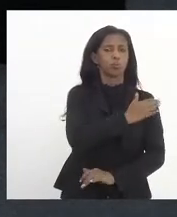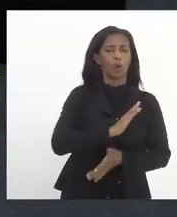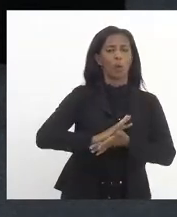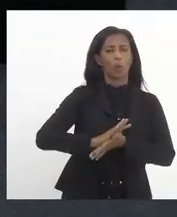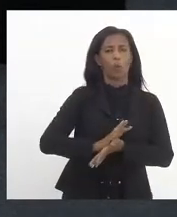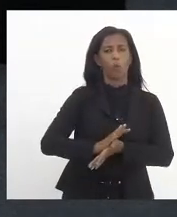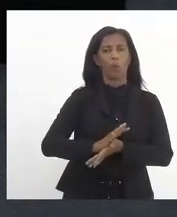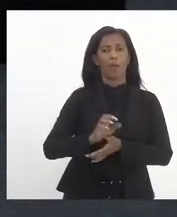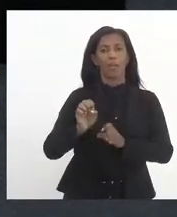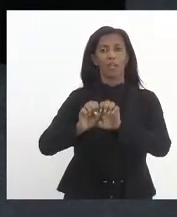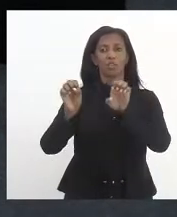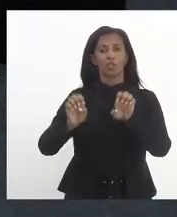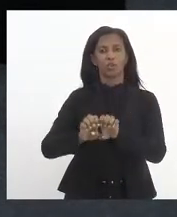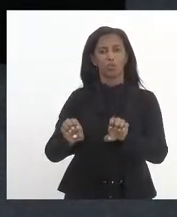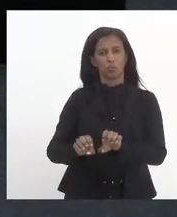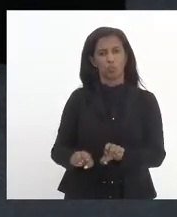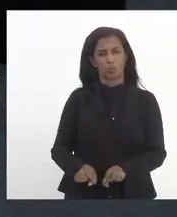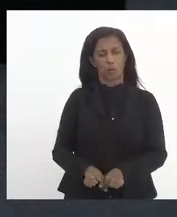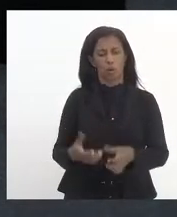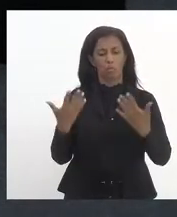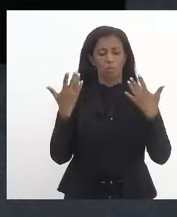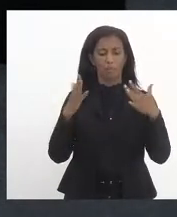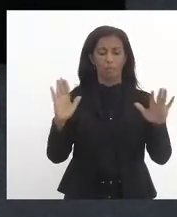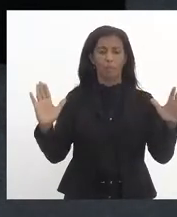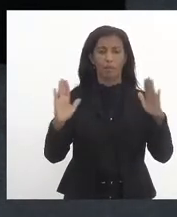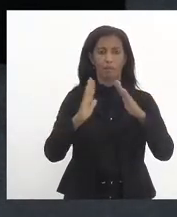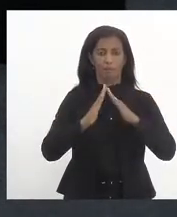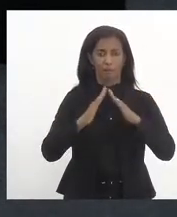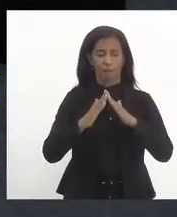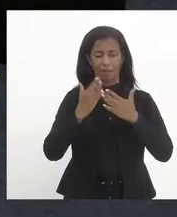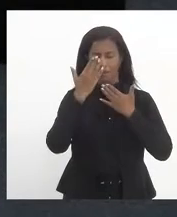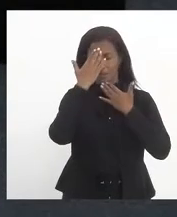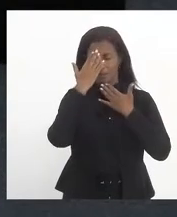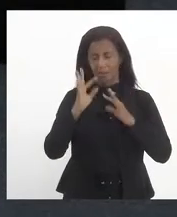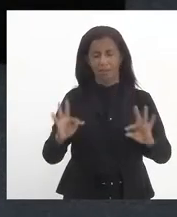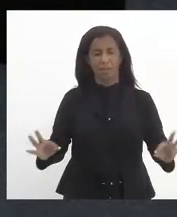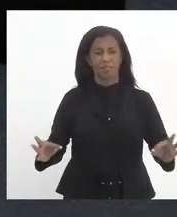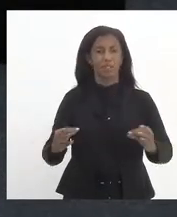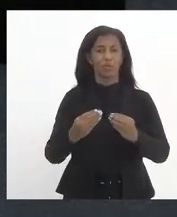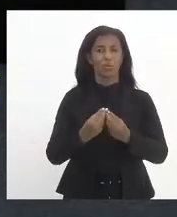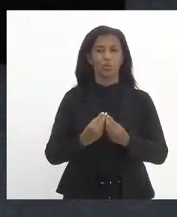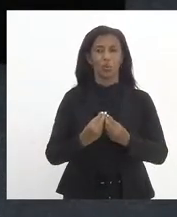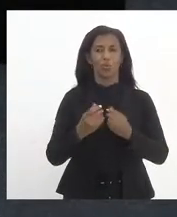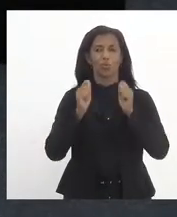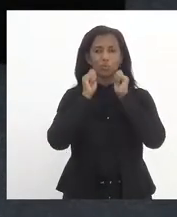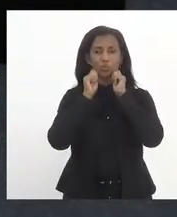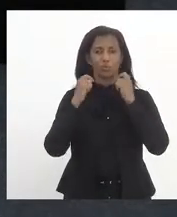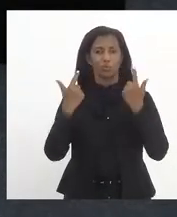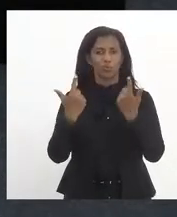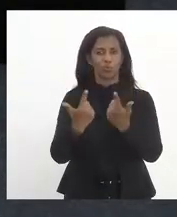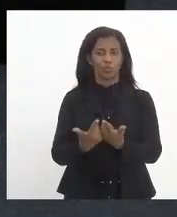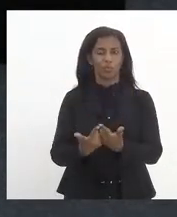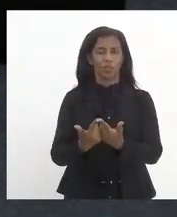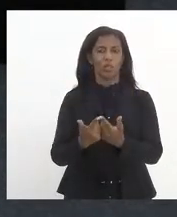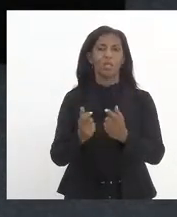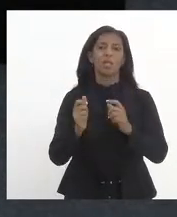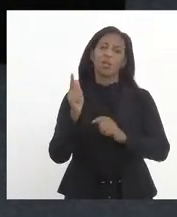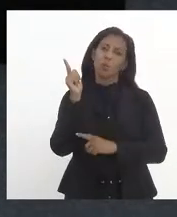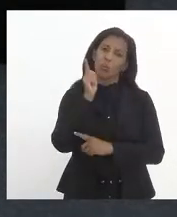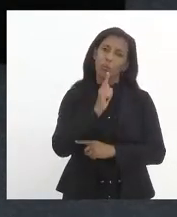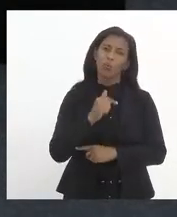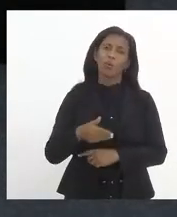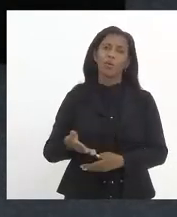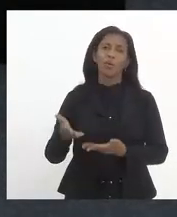Então, nesse sentido, parabenizar a casa e agradecer aos funcionários da Assembleia Legislativa que puderam ali,